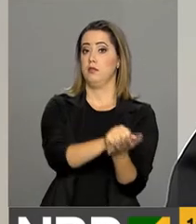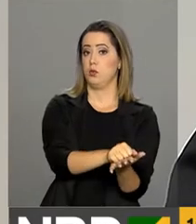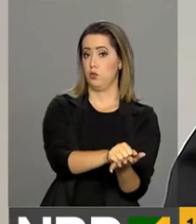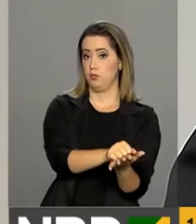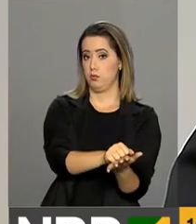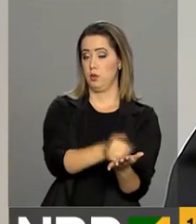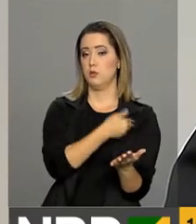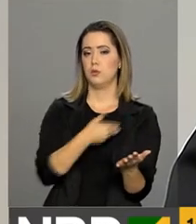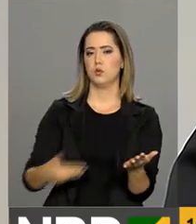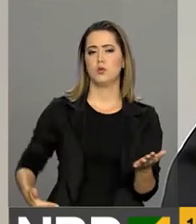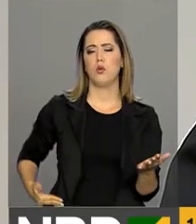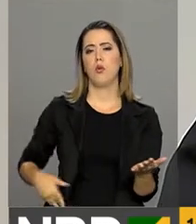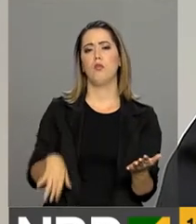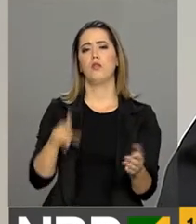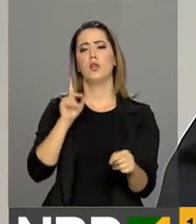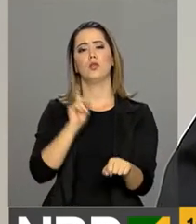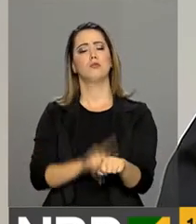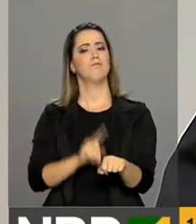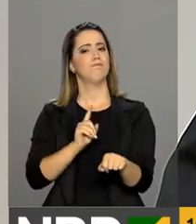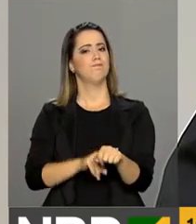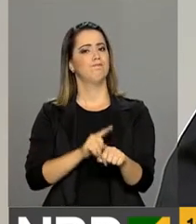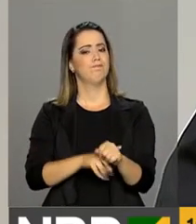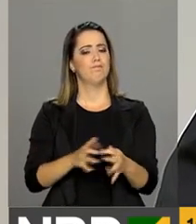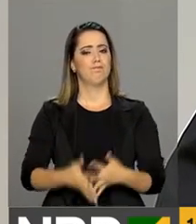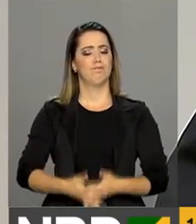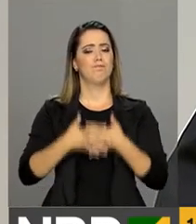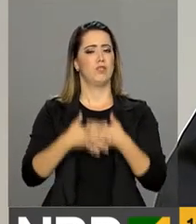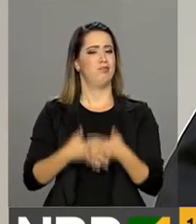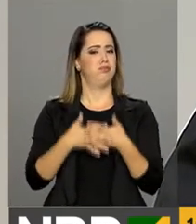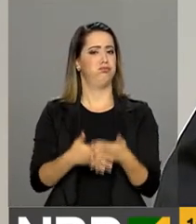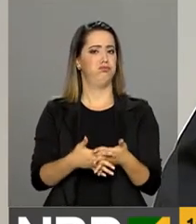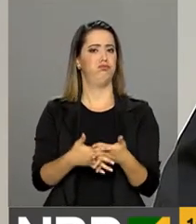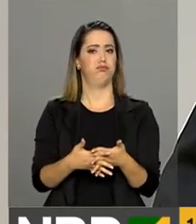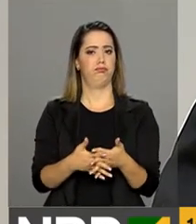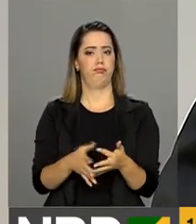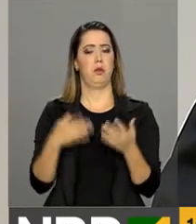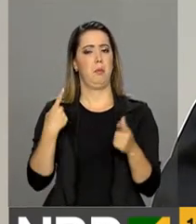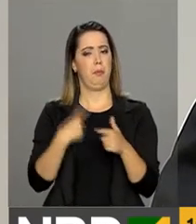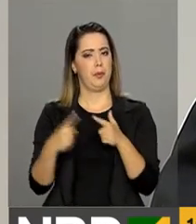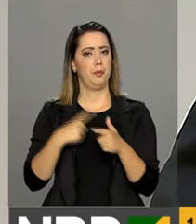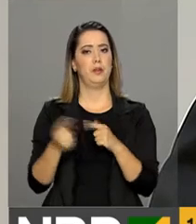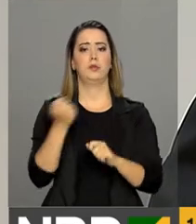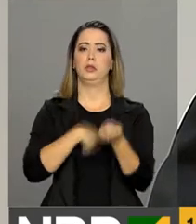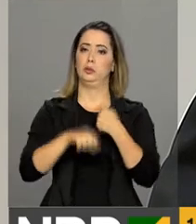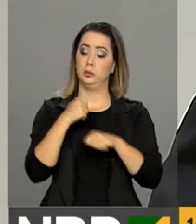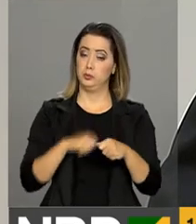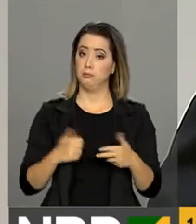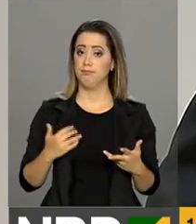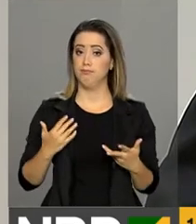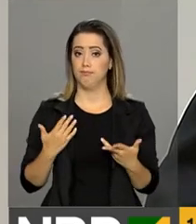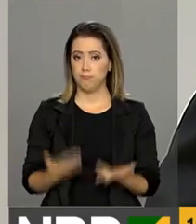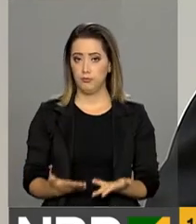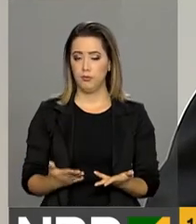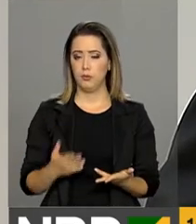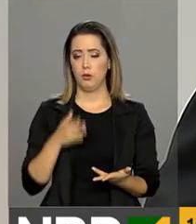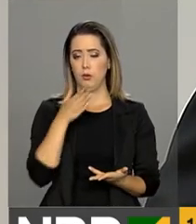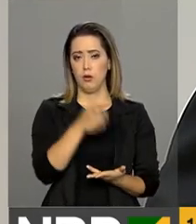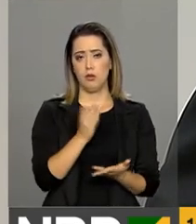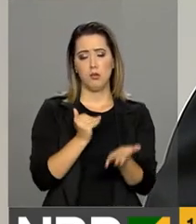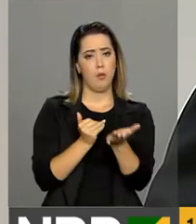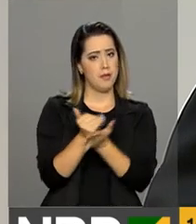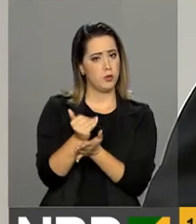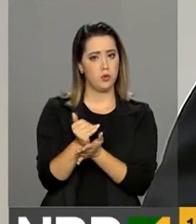em meio a uma dramática crise econômica e desde o